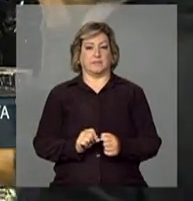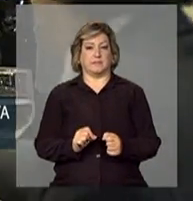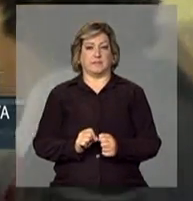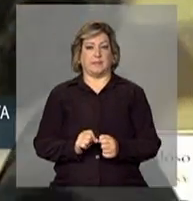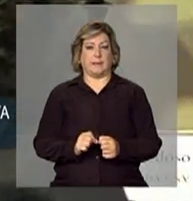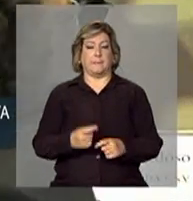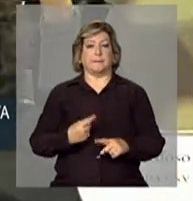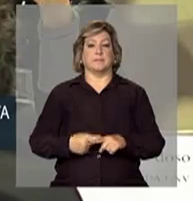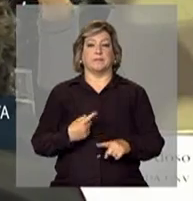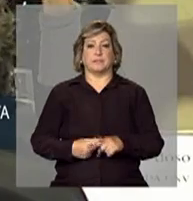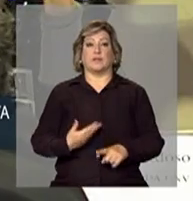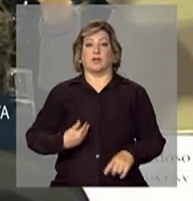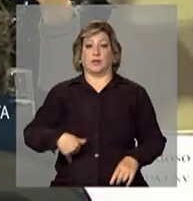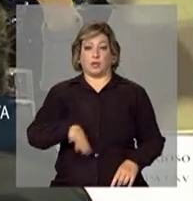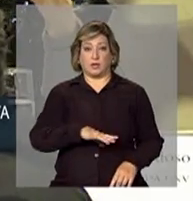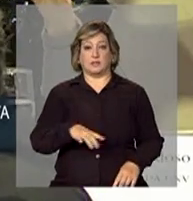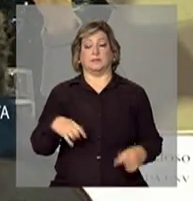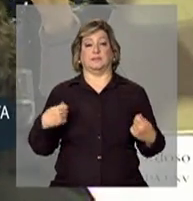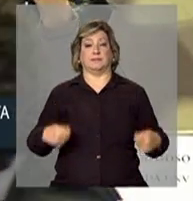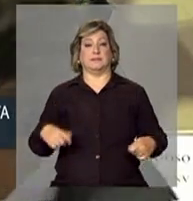porque nós temos que...